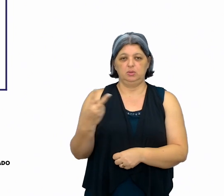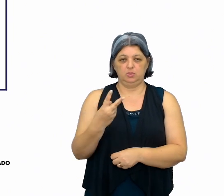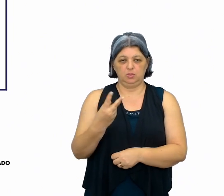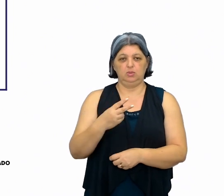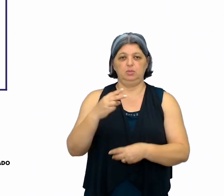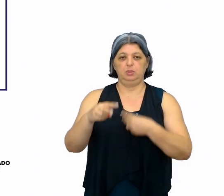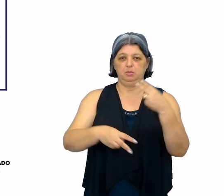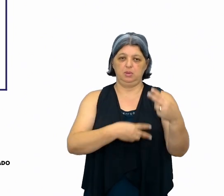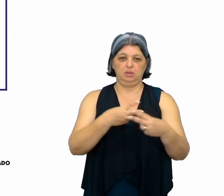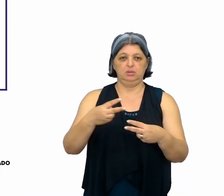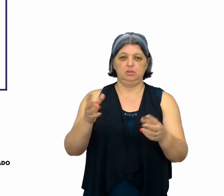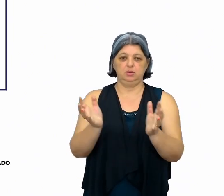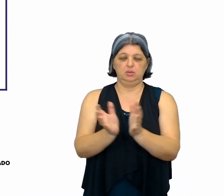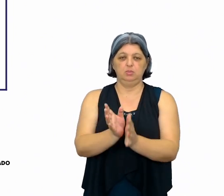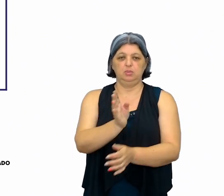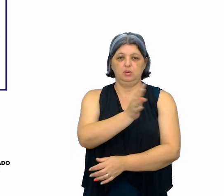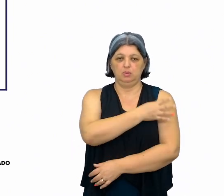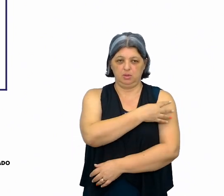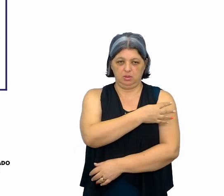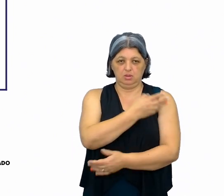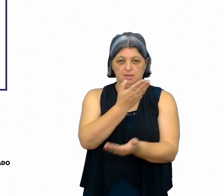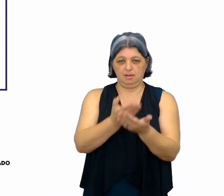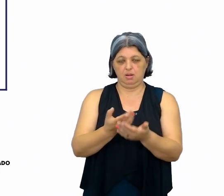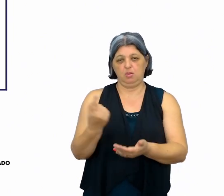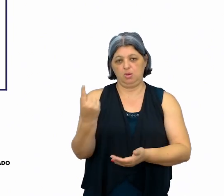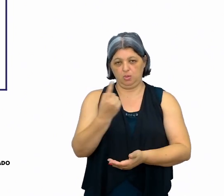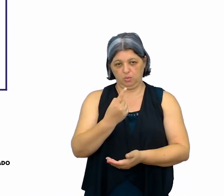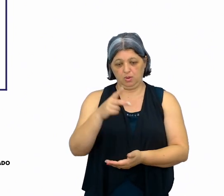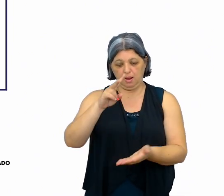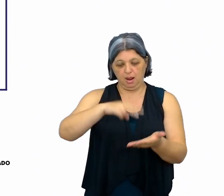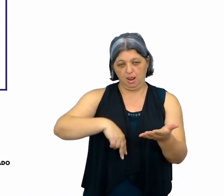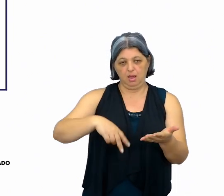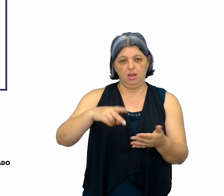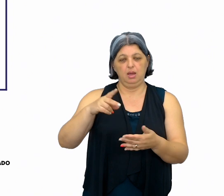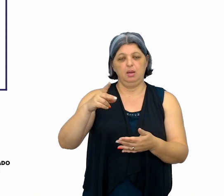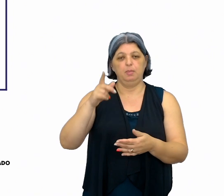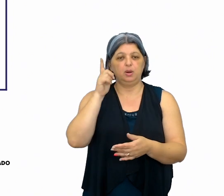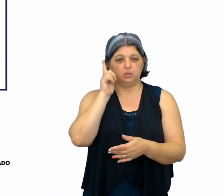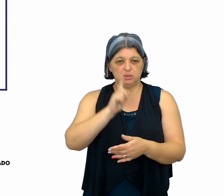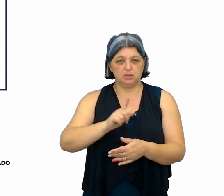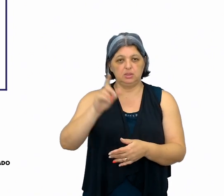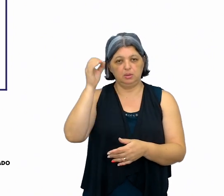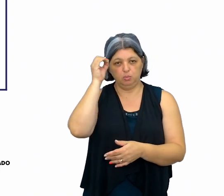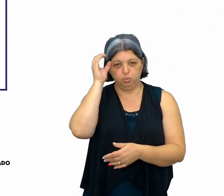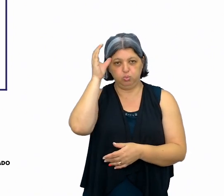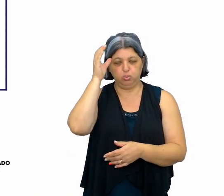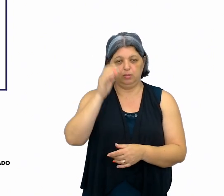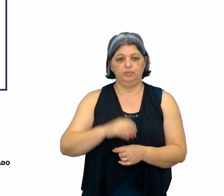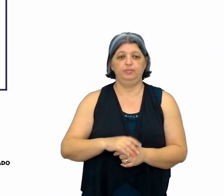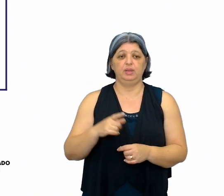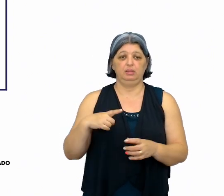bimestre do quarto ano, na aula 1, Ler para Saber Mais, nós temos 4